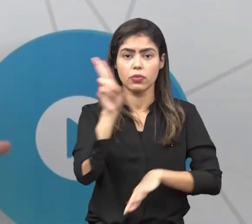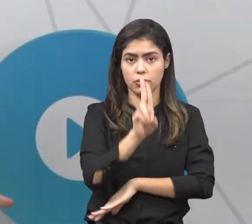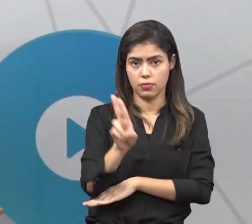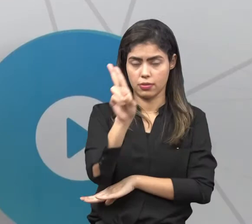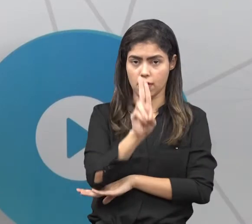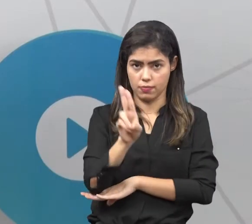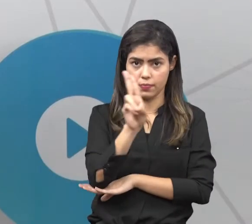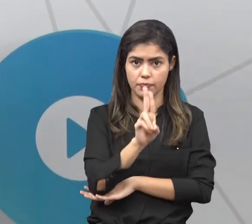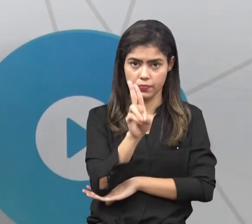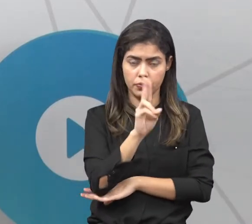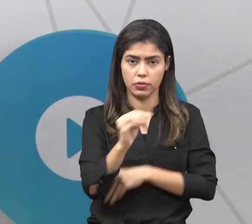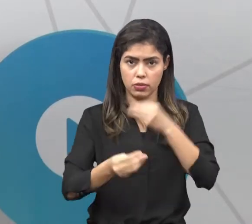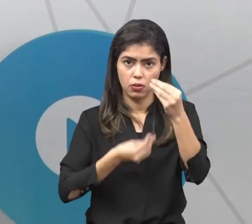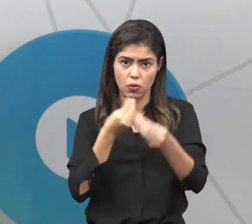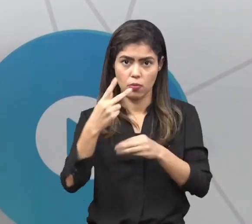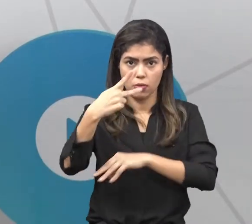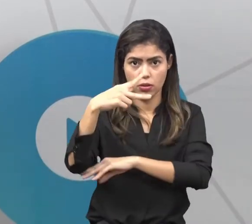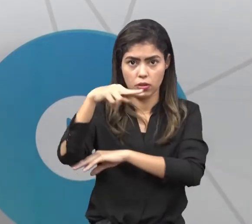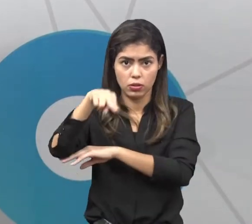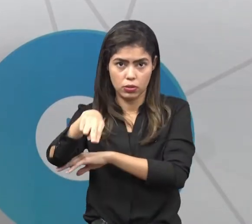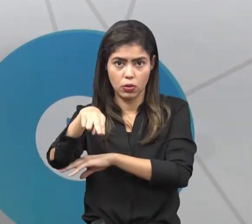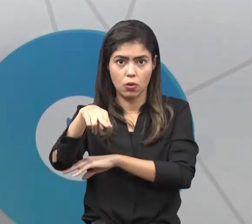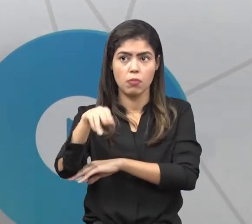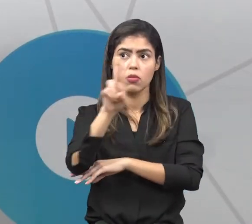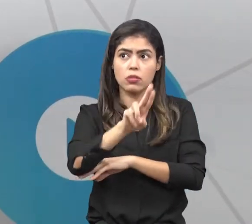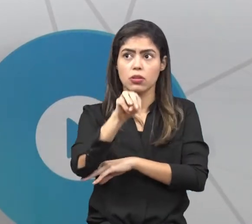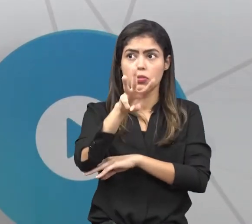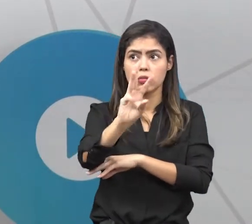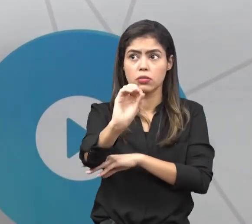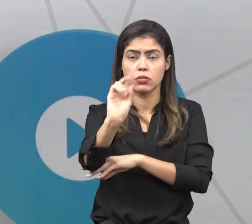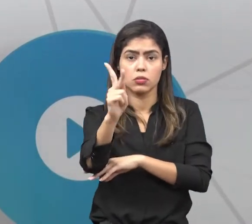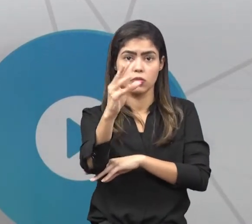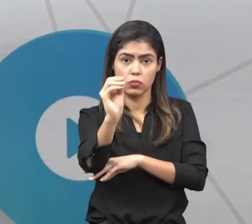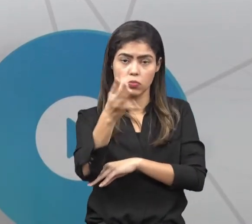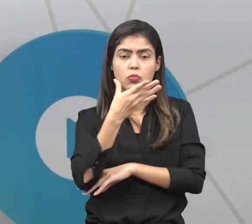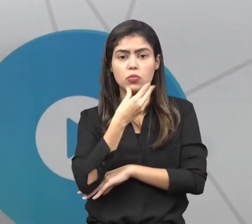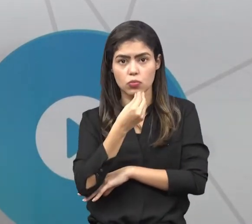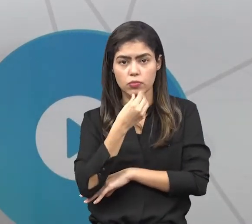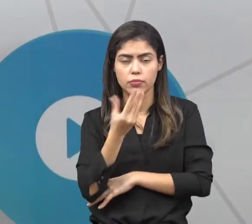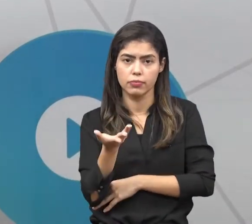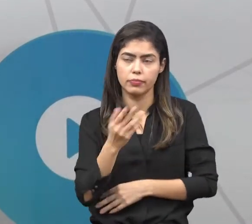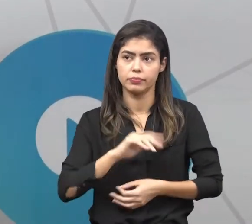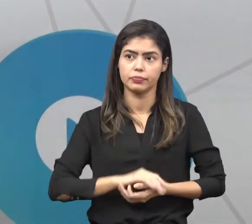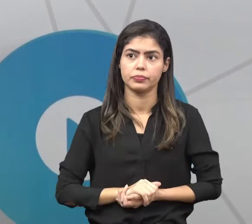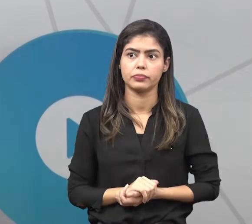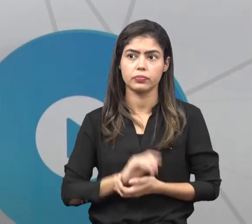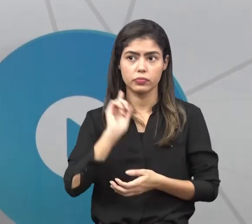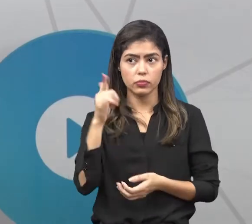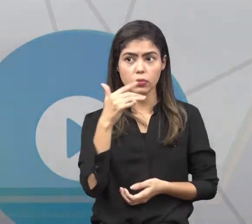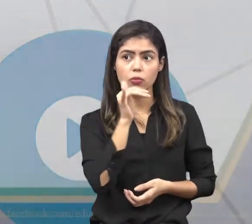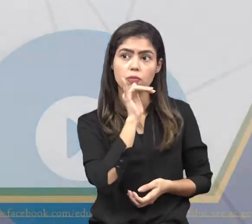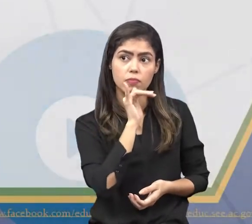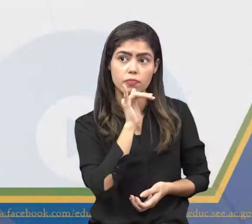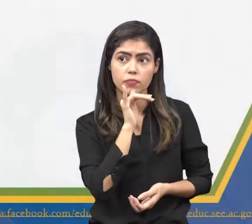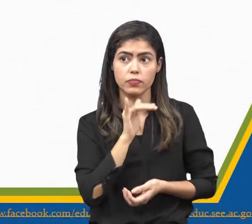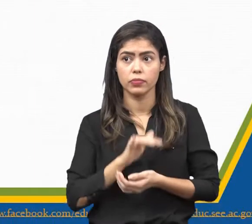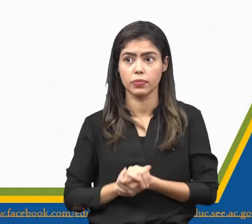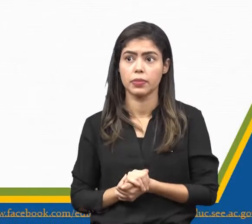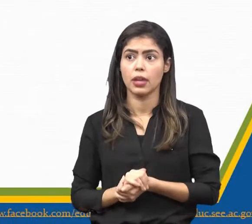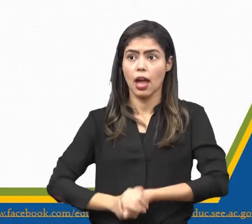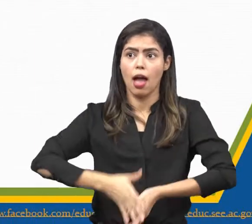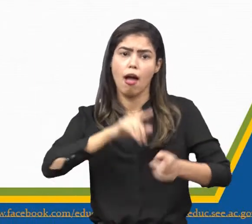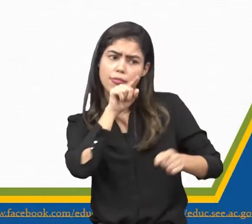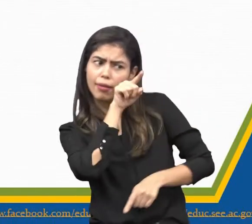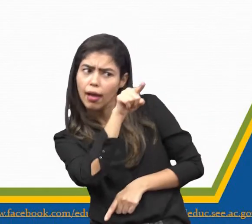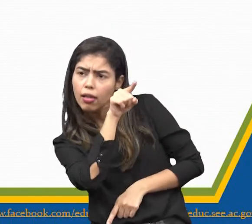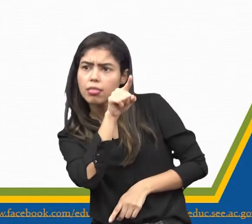usado com o pronome relativo who, porque eu estou falando de uma pessoa, de um homem. Tem outro exemplo ali. That girl who